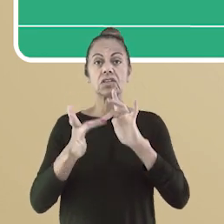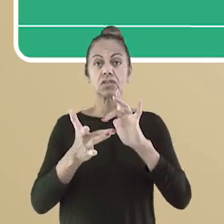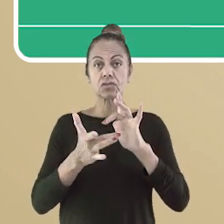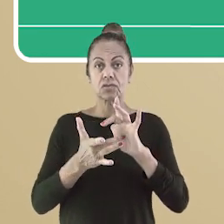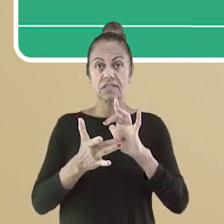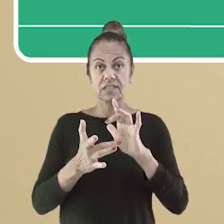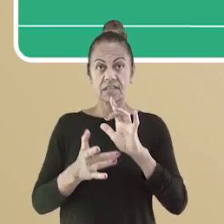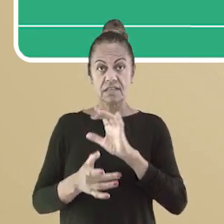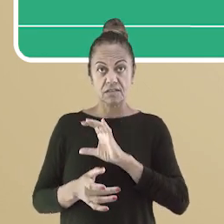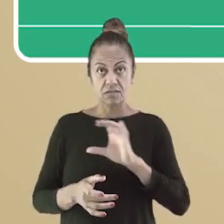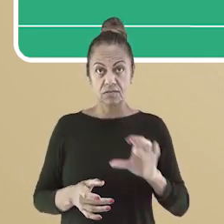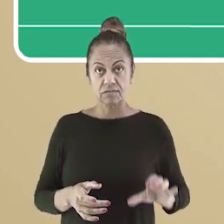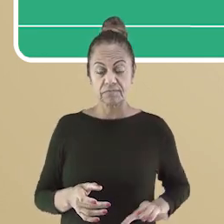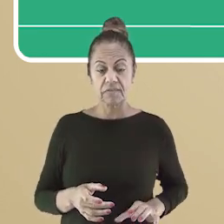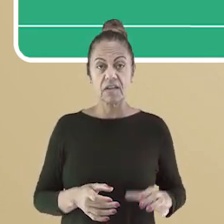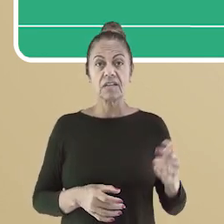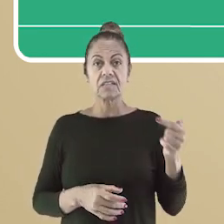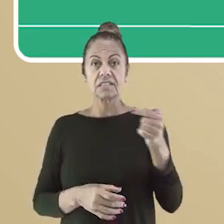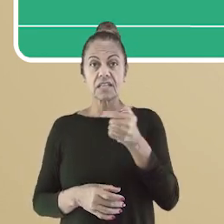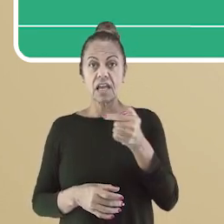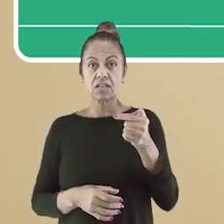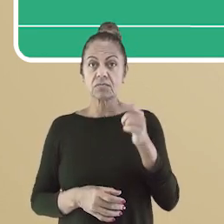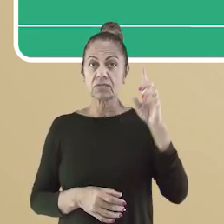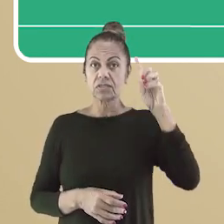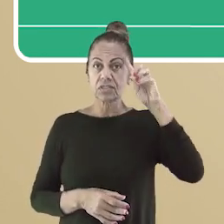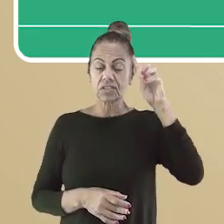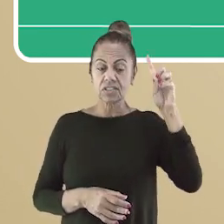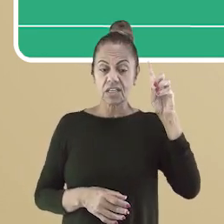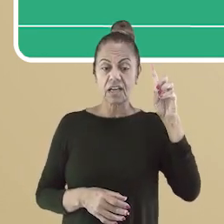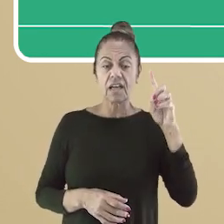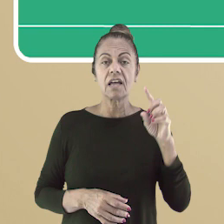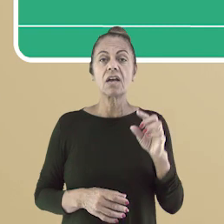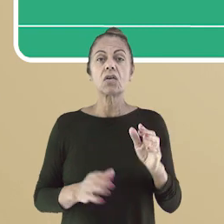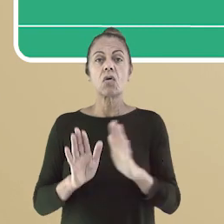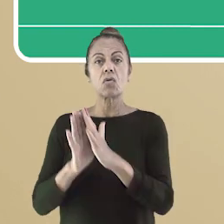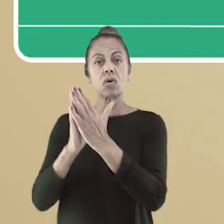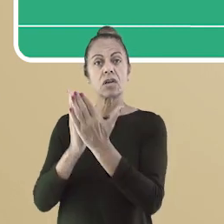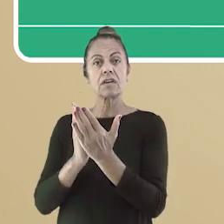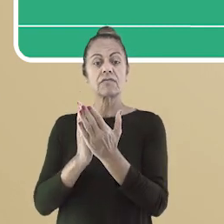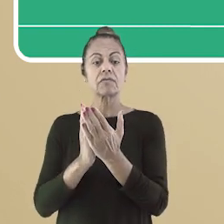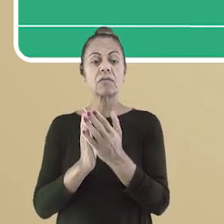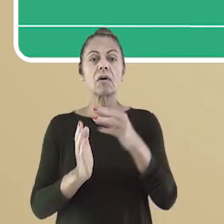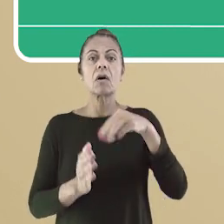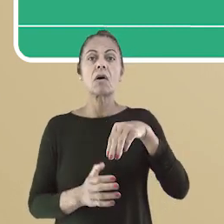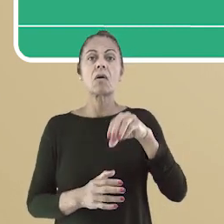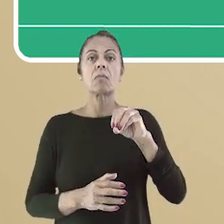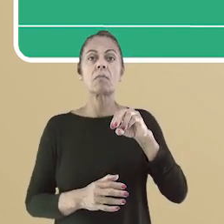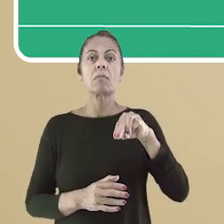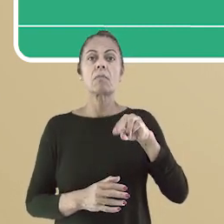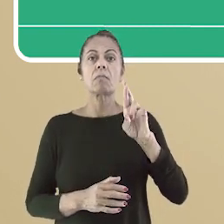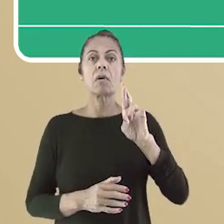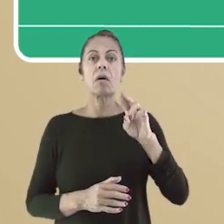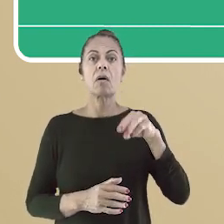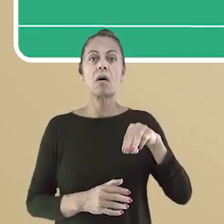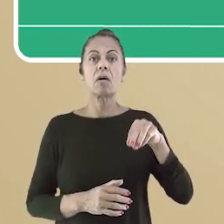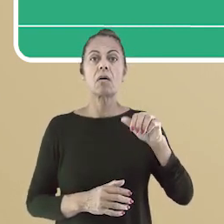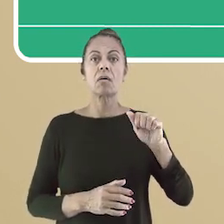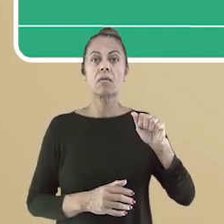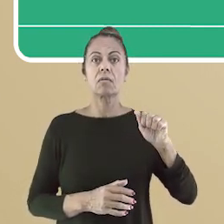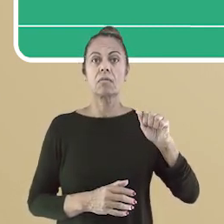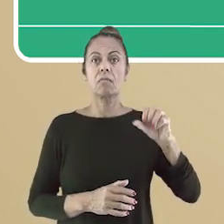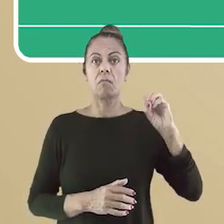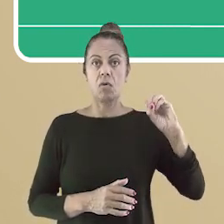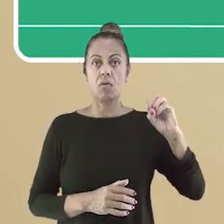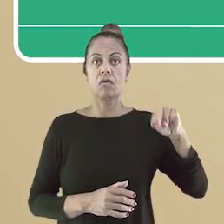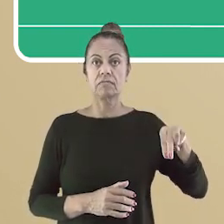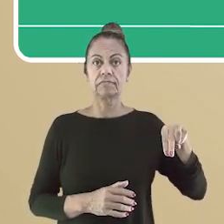do Santo dos Últimos Dias é uma dessas instituições religiosas, com o seu livro de Mórmon. A crença é que,